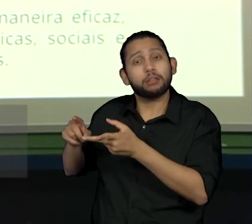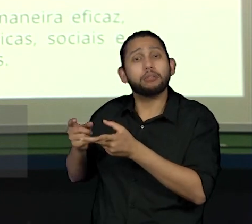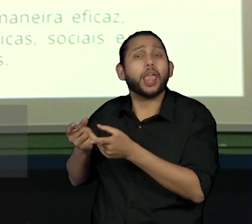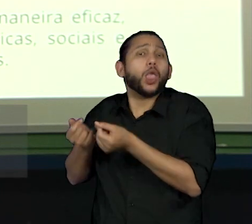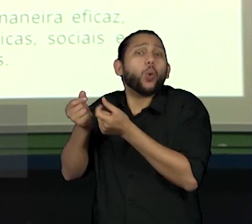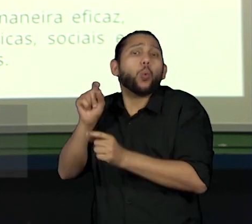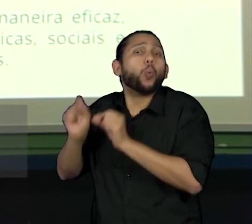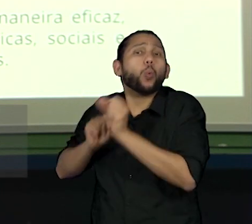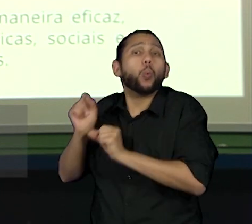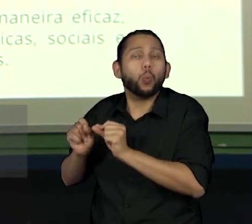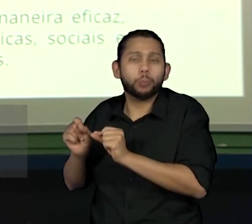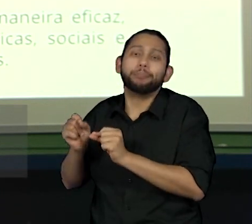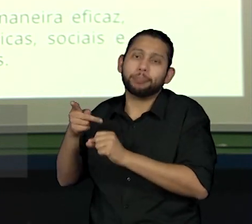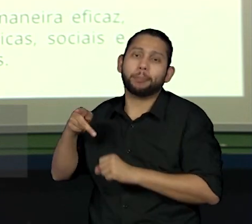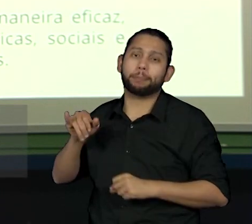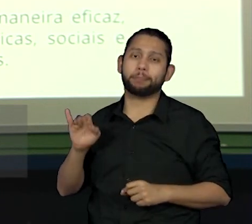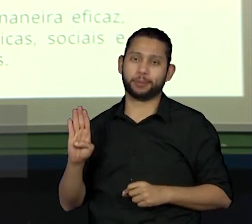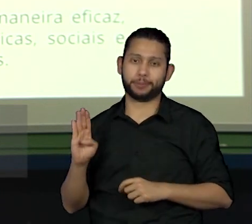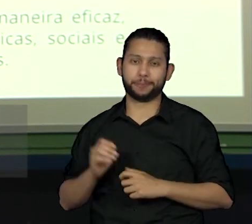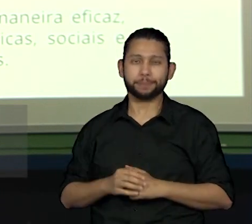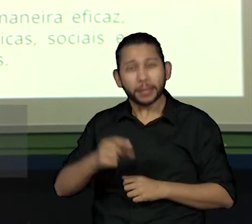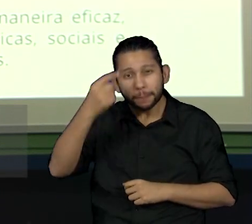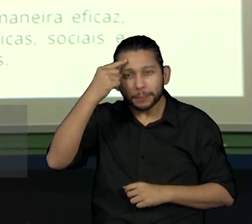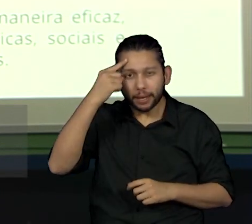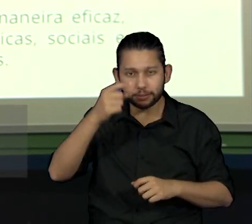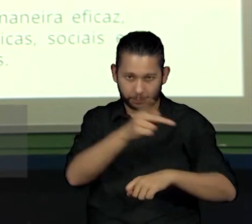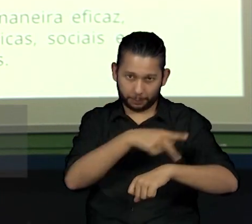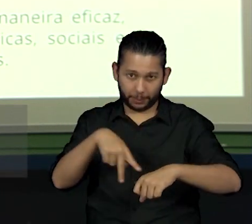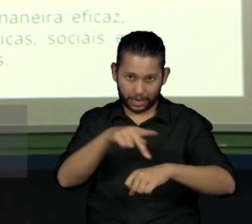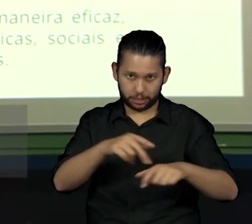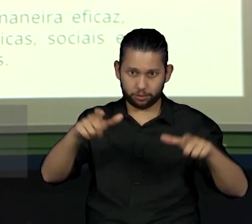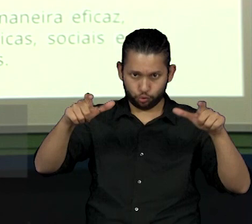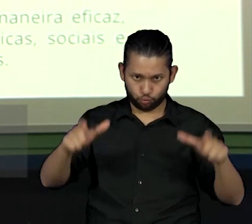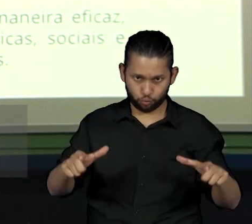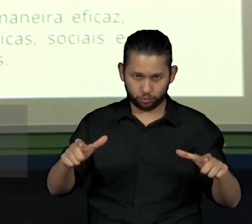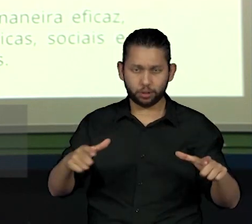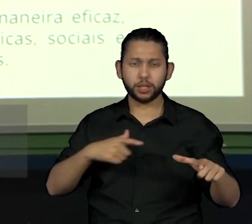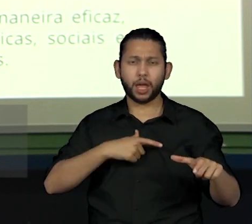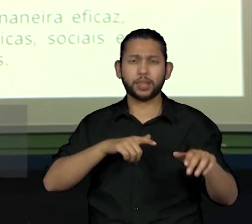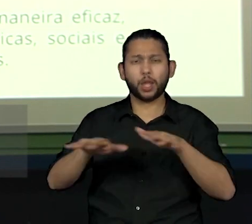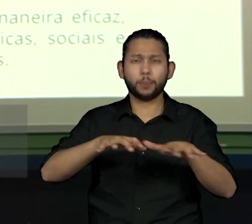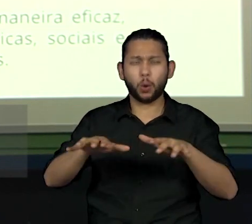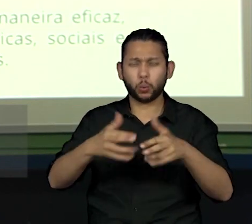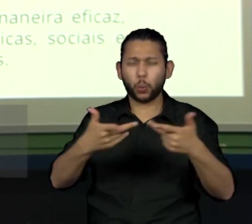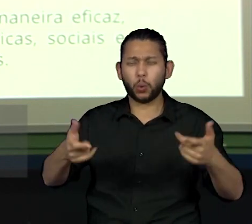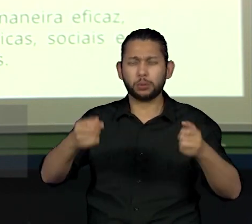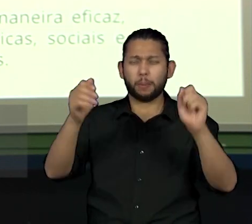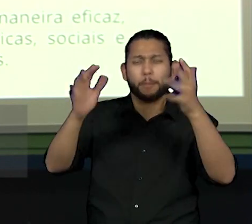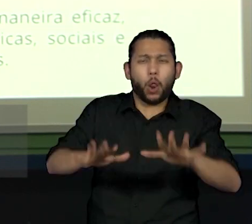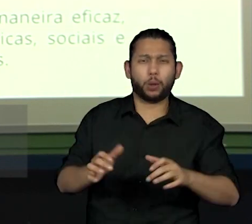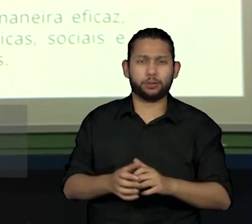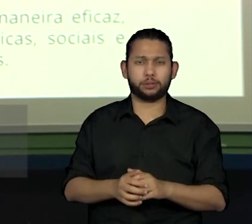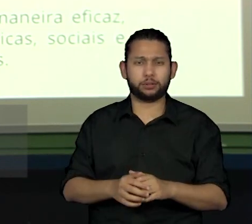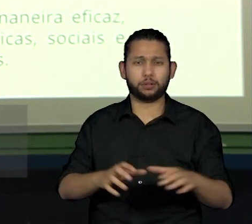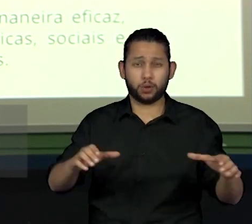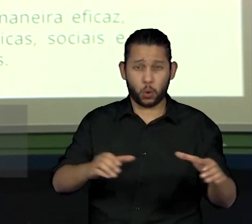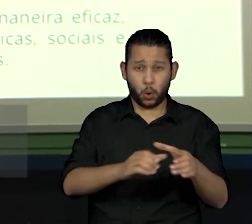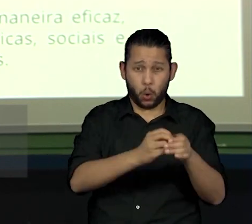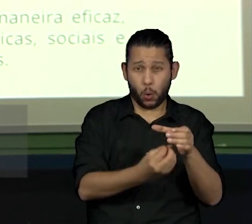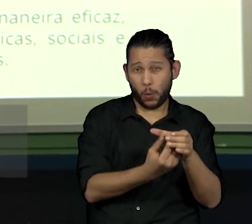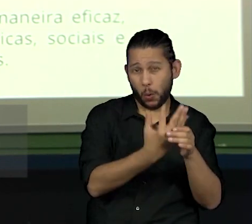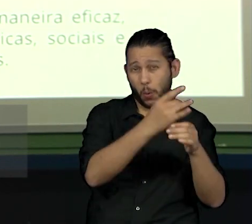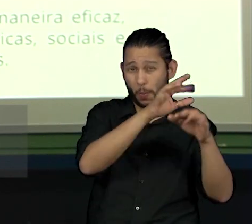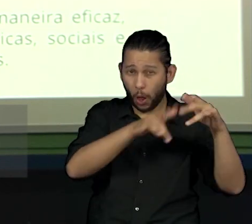Então imagine um país que sofreu uma erupção vulcânica ou um terremoto, ficou tudo destruído. Será que ele vai conseguir